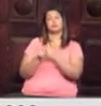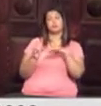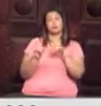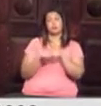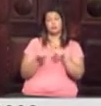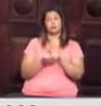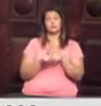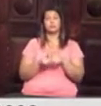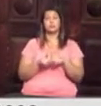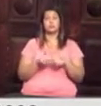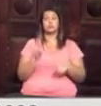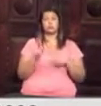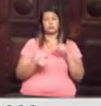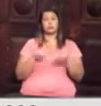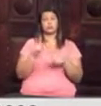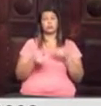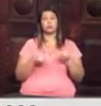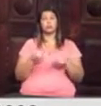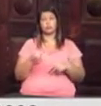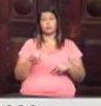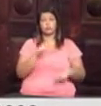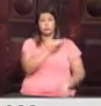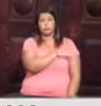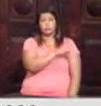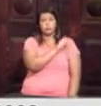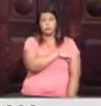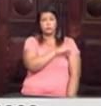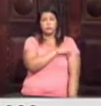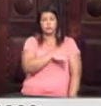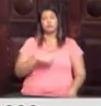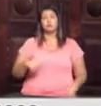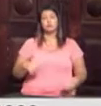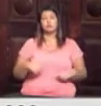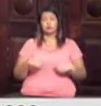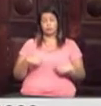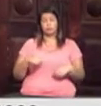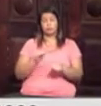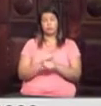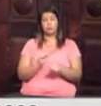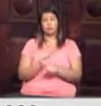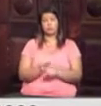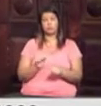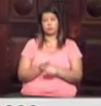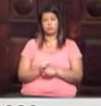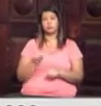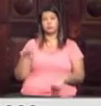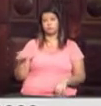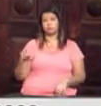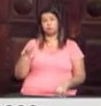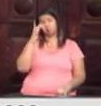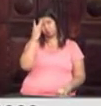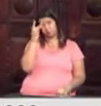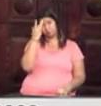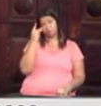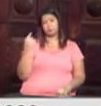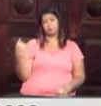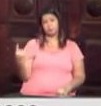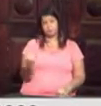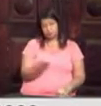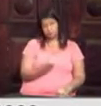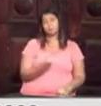também à população carioca e fluminense. Esperamos que ele possa fazer isso amanhã.